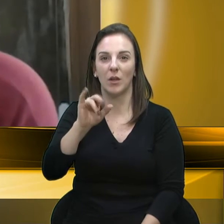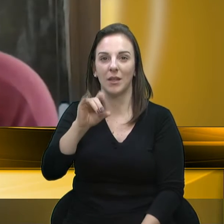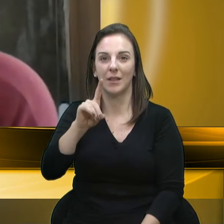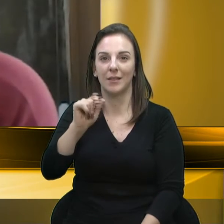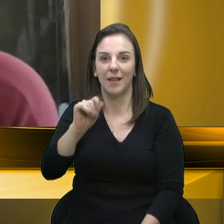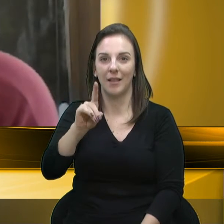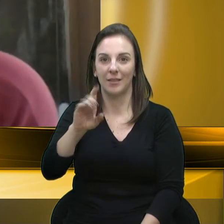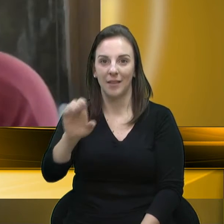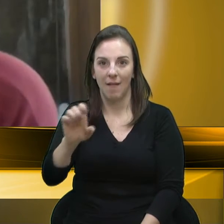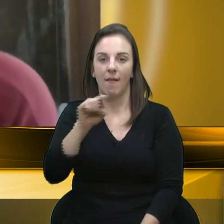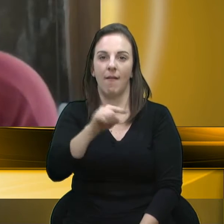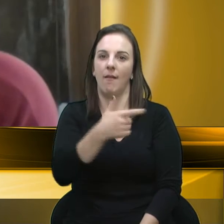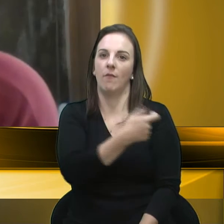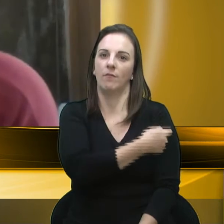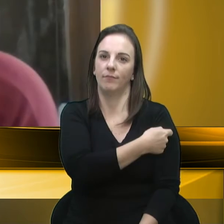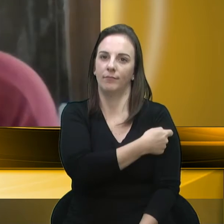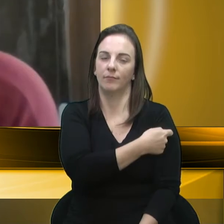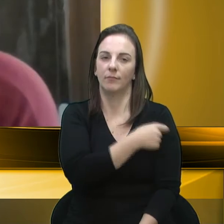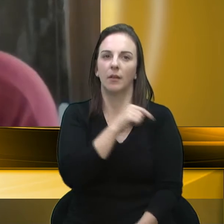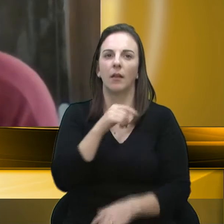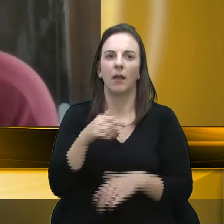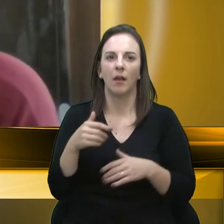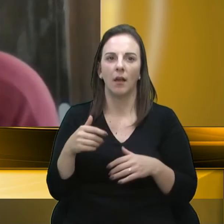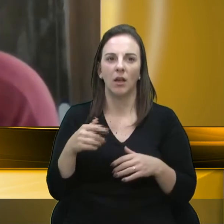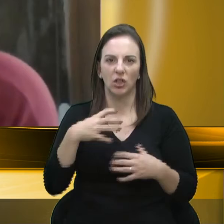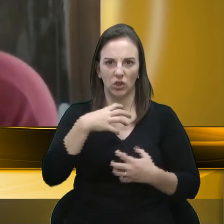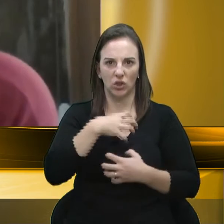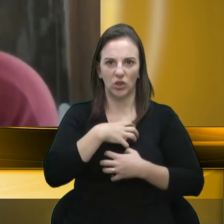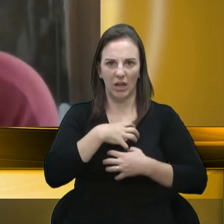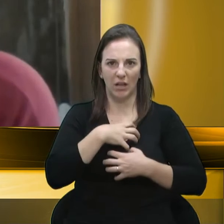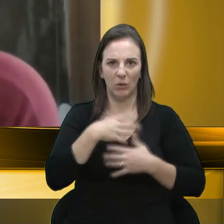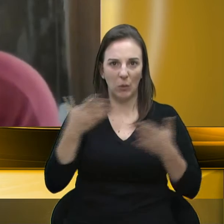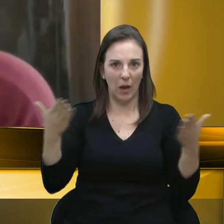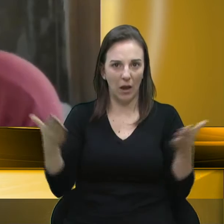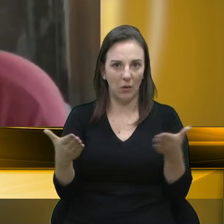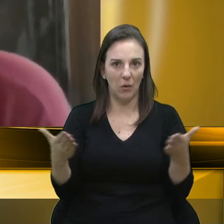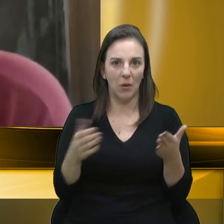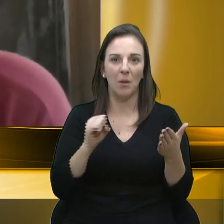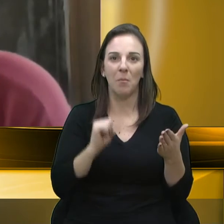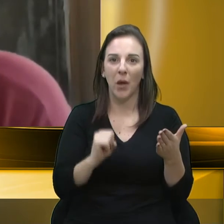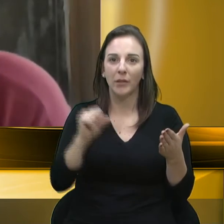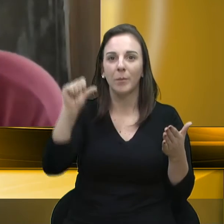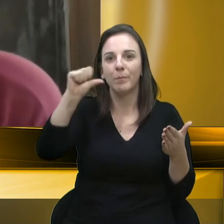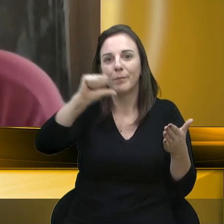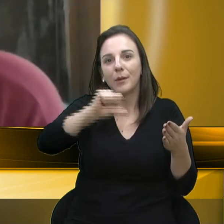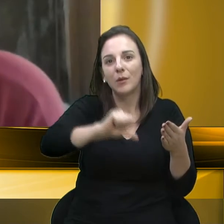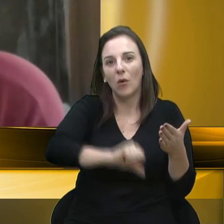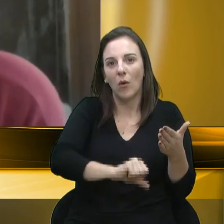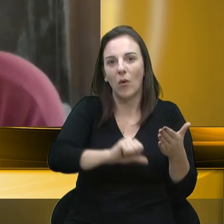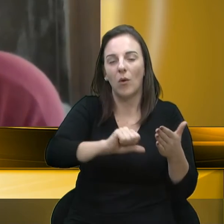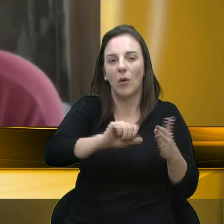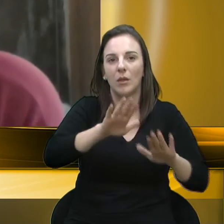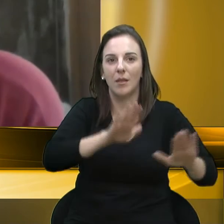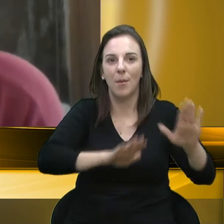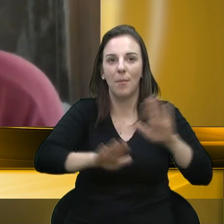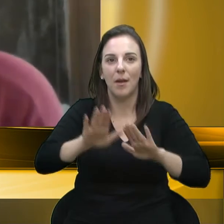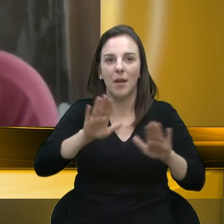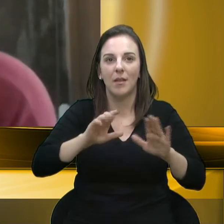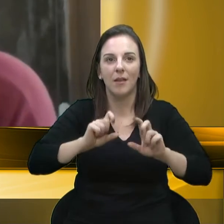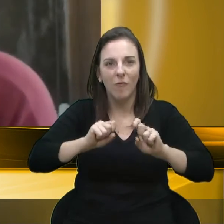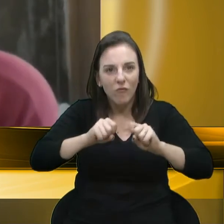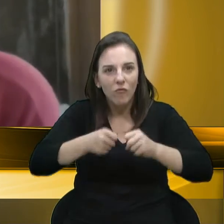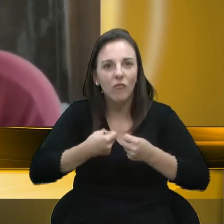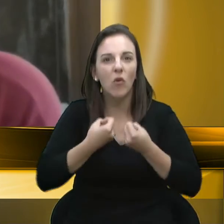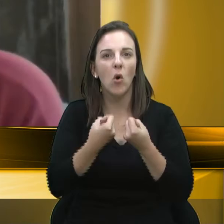ainda poderá deteriorar-se muito se não houver esforço efetivo de coordenação nacional no apoio a governadores